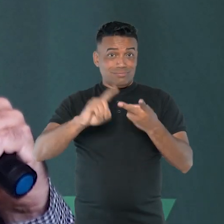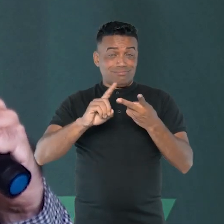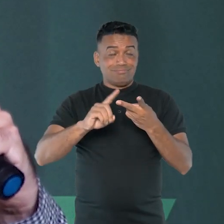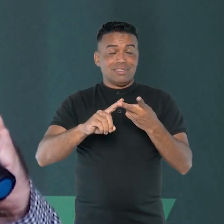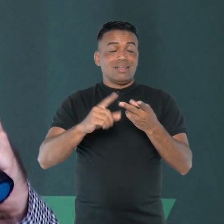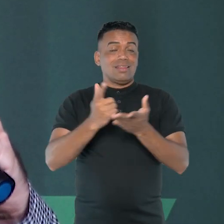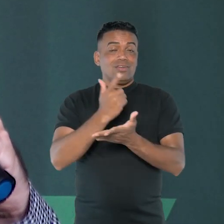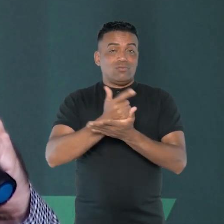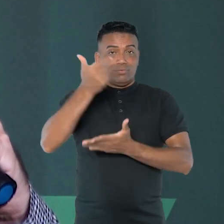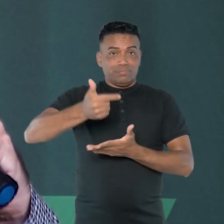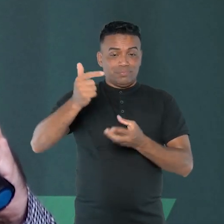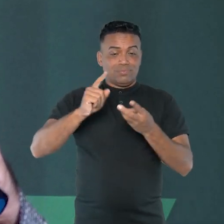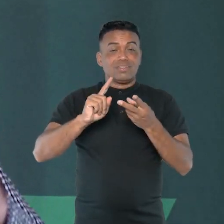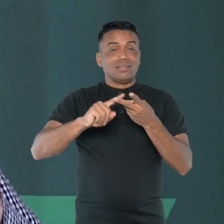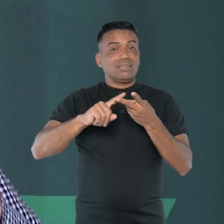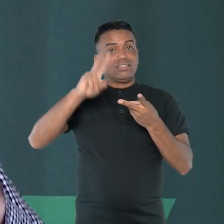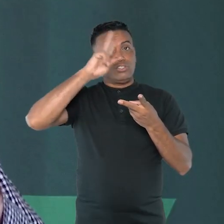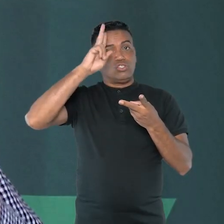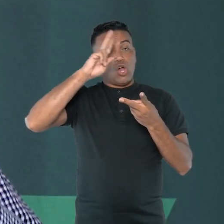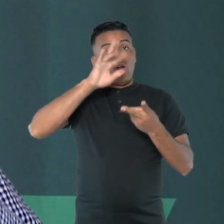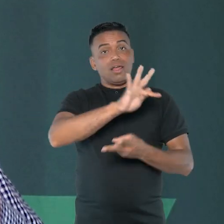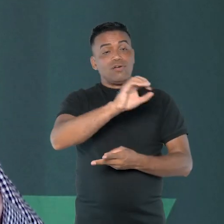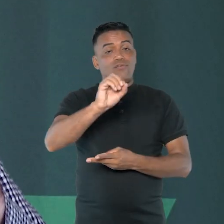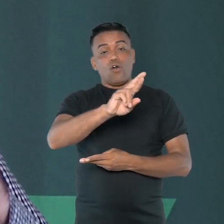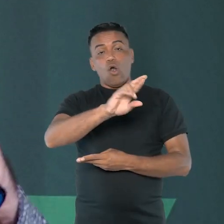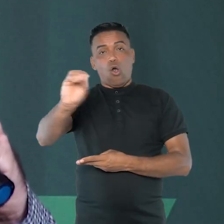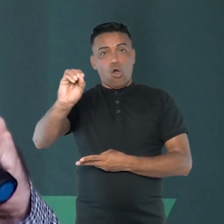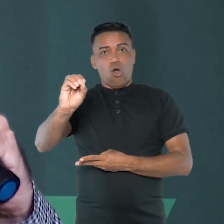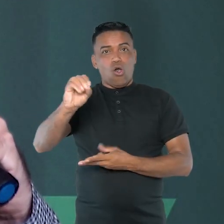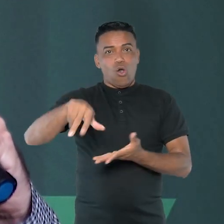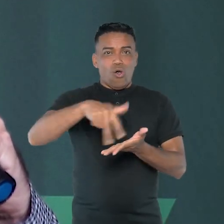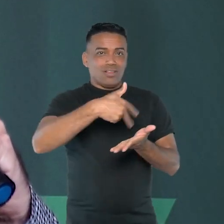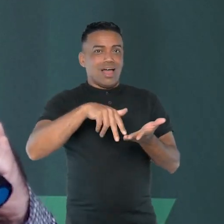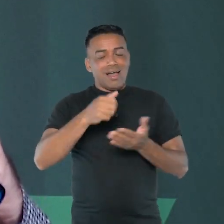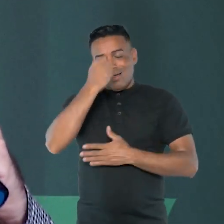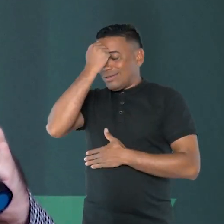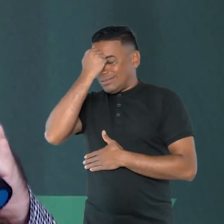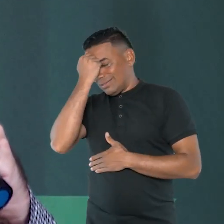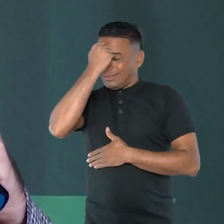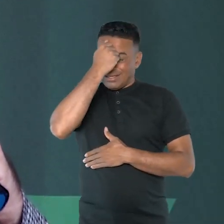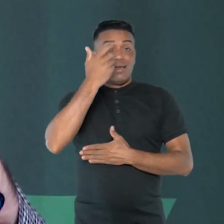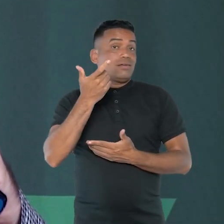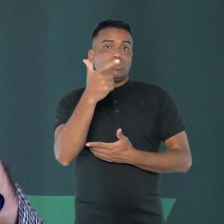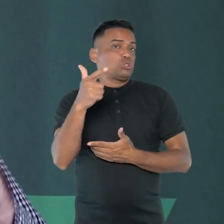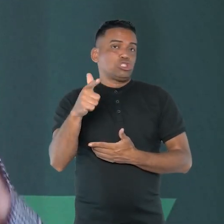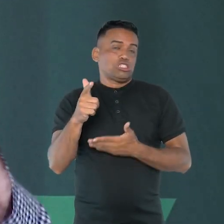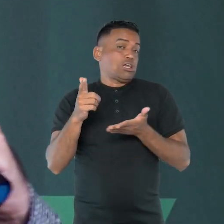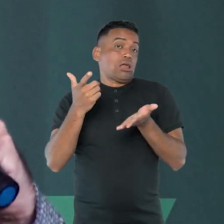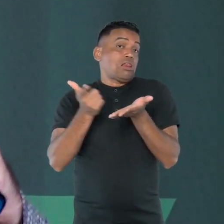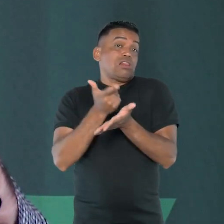do forró, porque, na verdade, uma história do forró, até tinha esquecido, porque o uma, nesse caso, é o numeral, porque não existia uma história do forró, nenhum